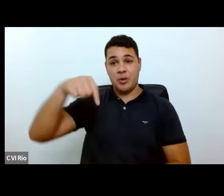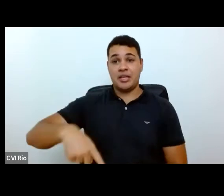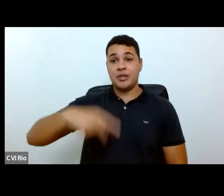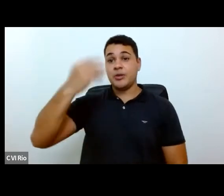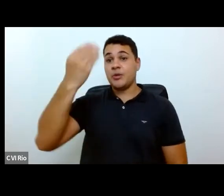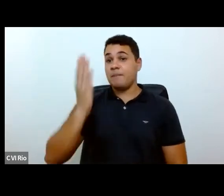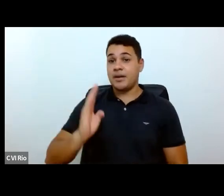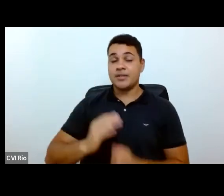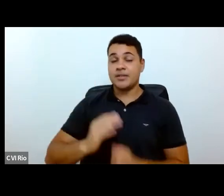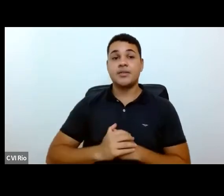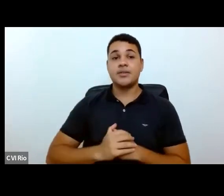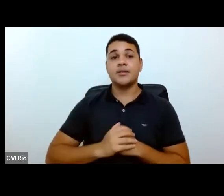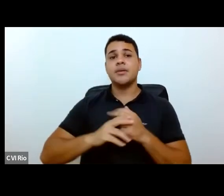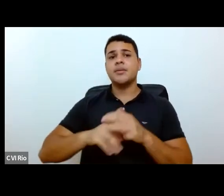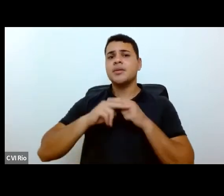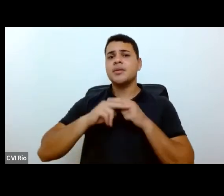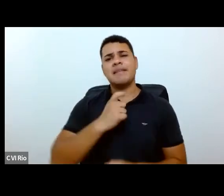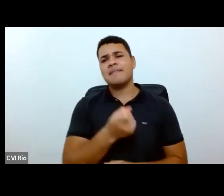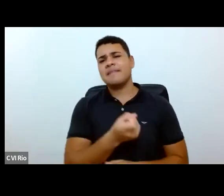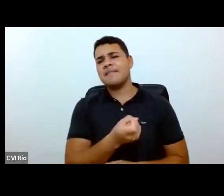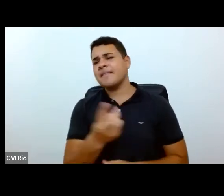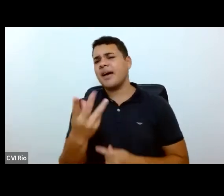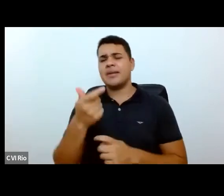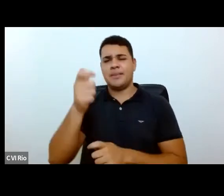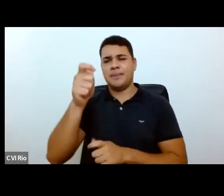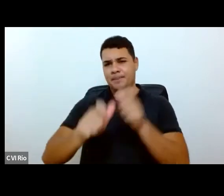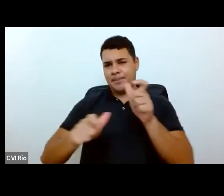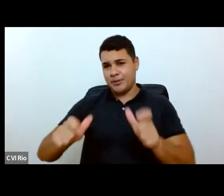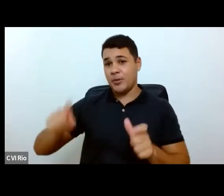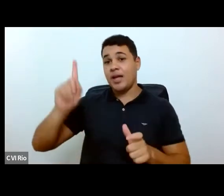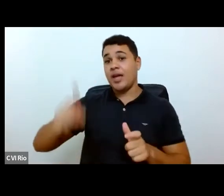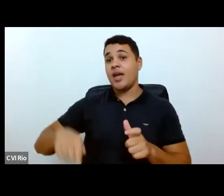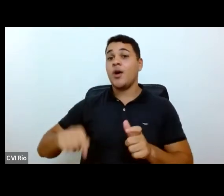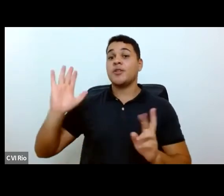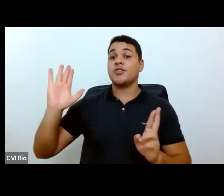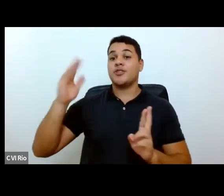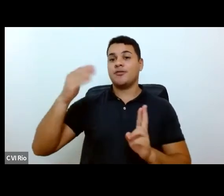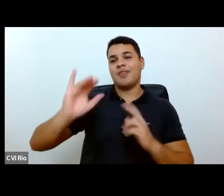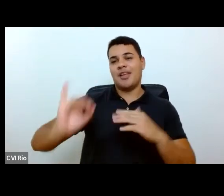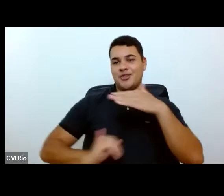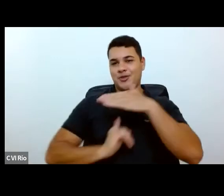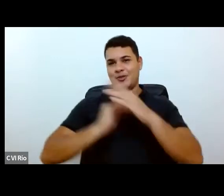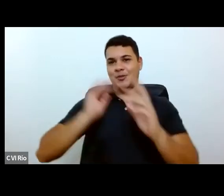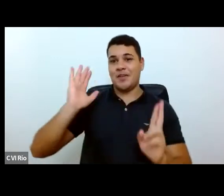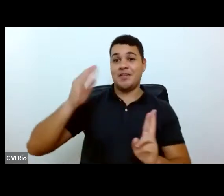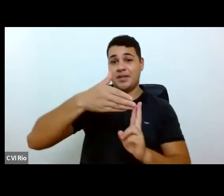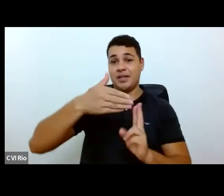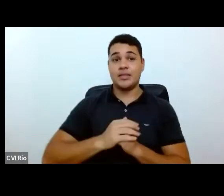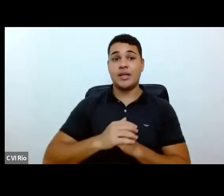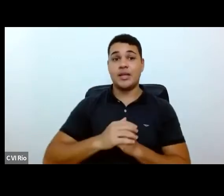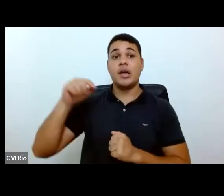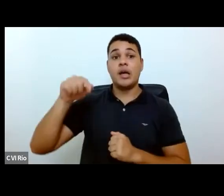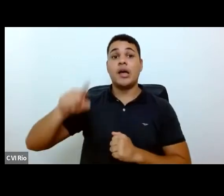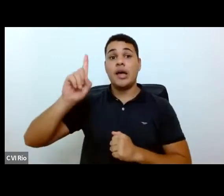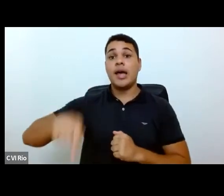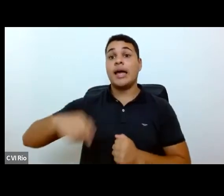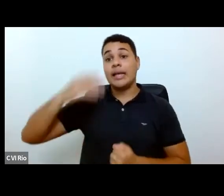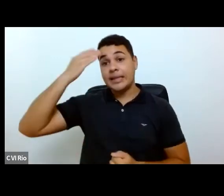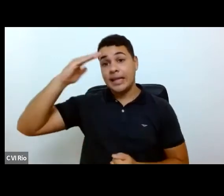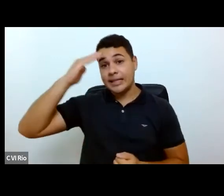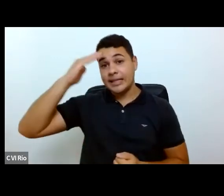o IBTE, é muito importante, né? É uma instituição referência para a procura, para o convívio e para entender